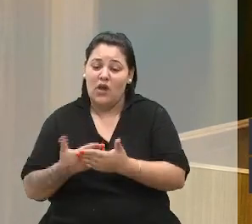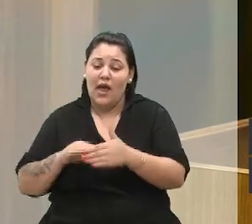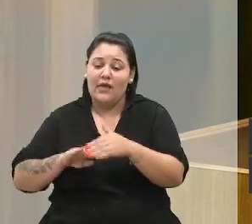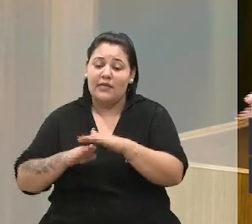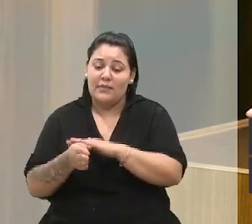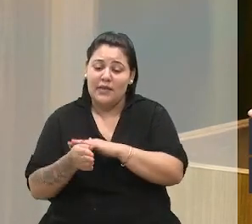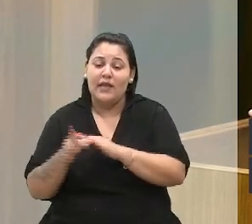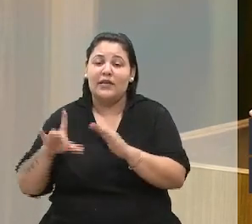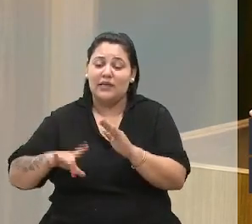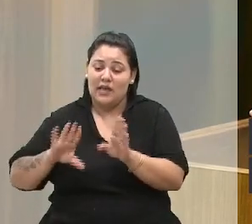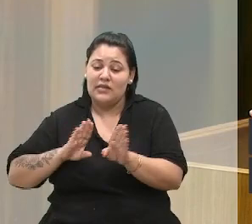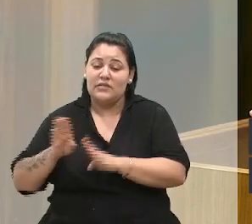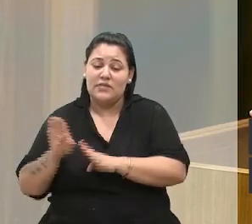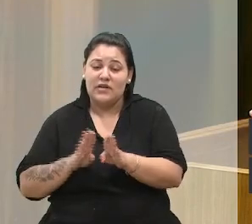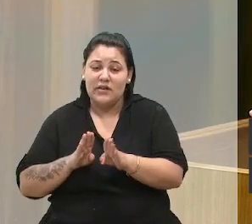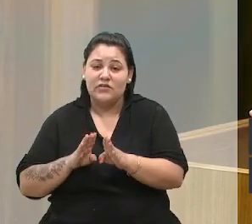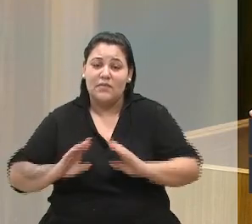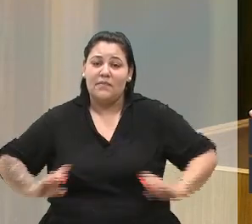com acessibilidade.